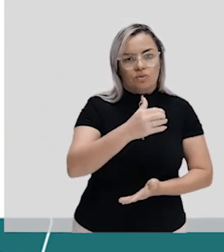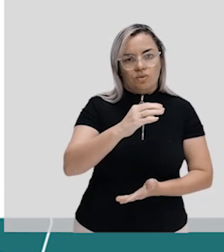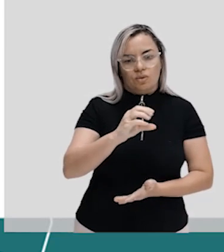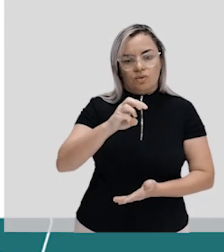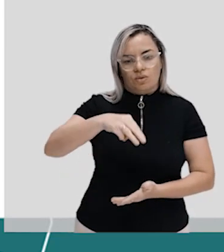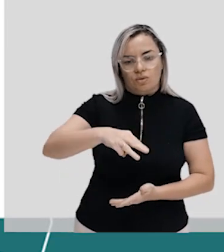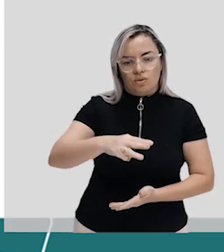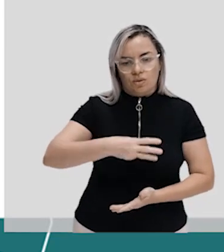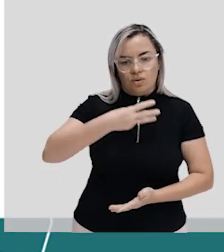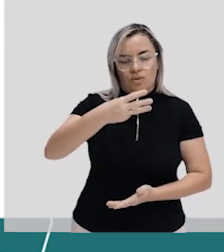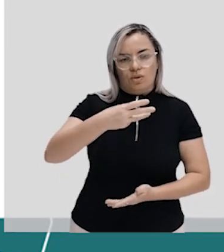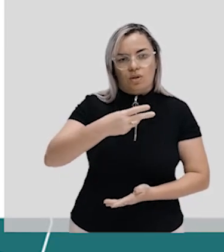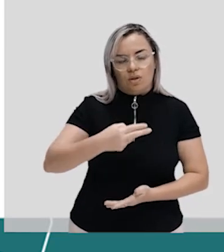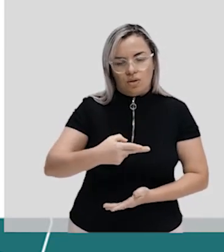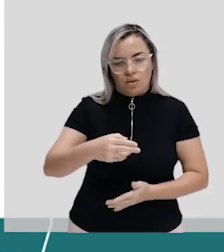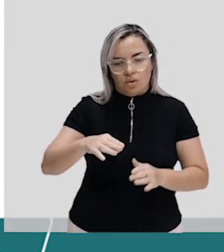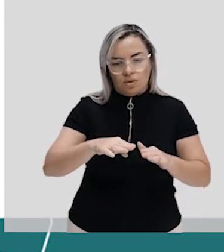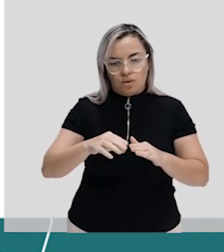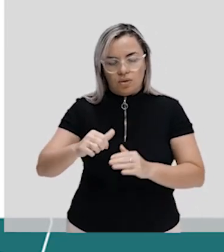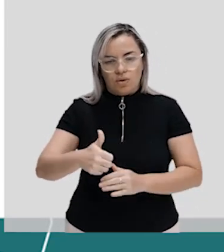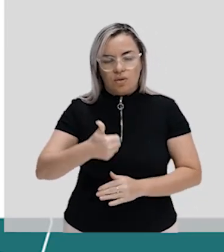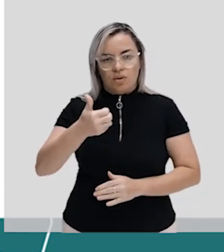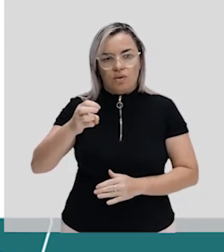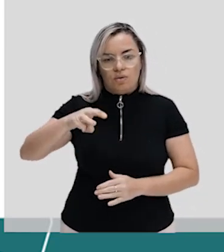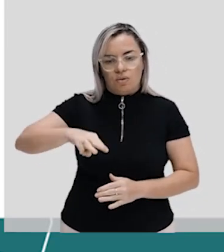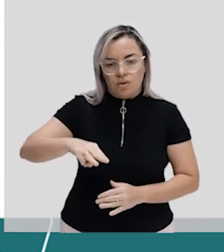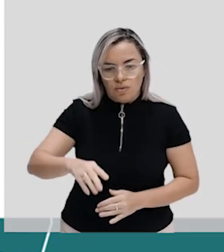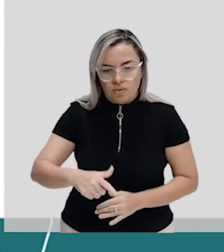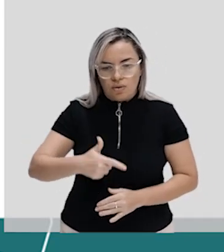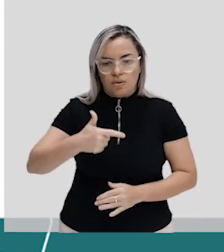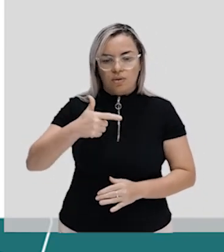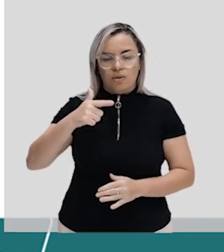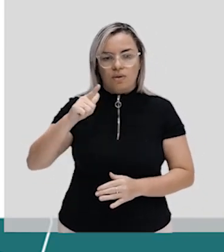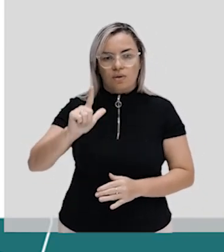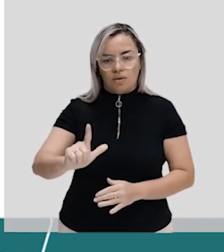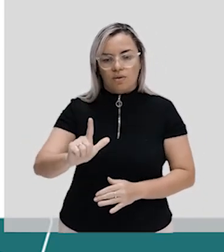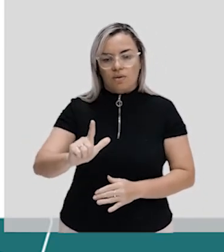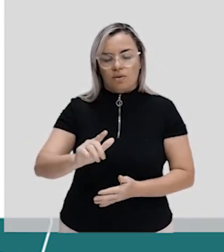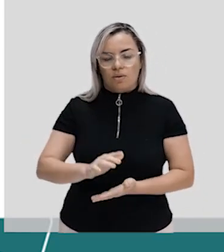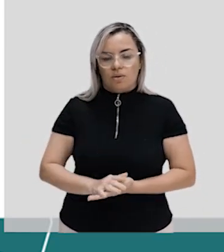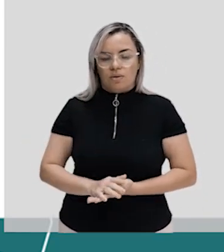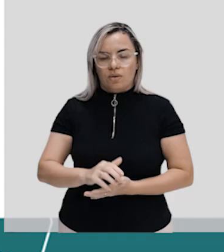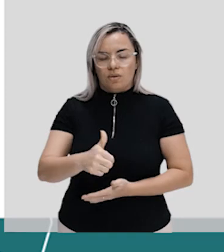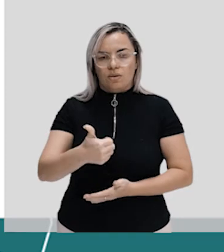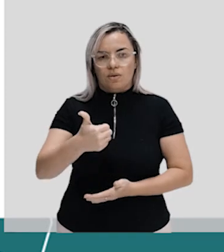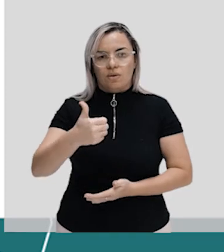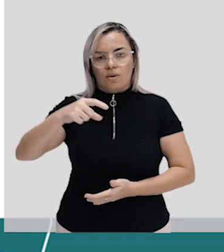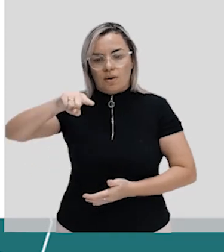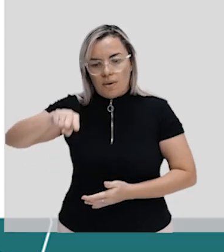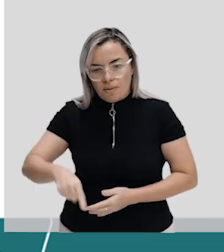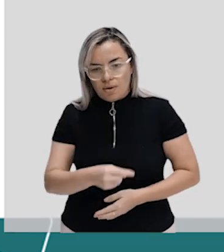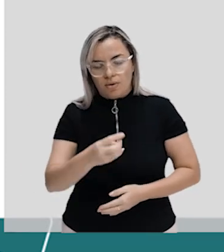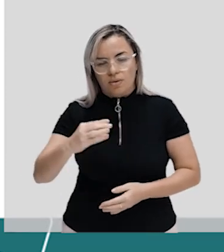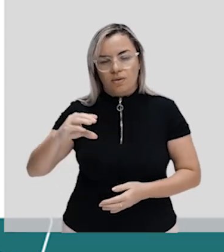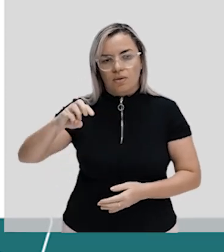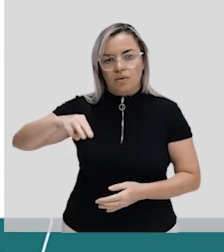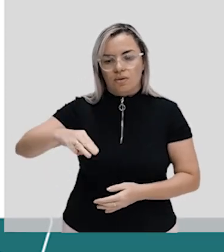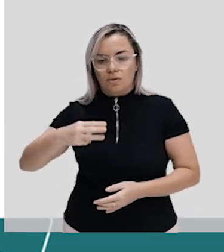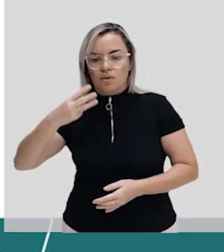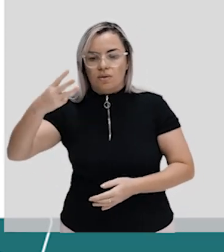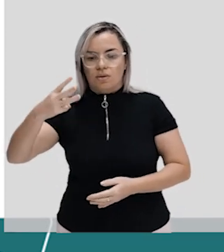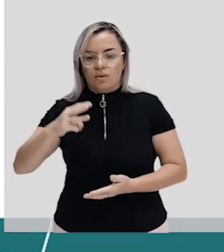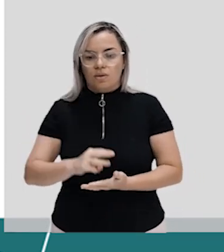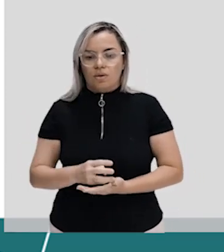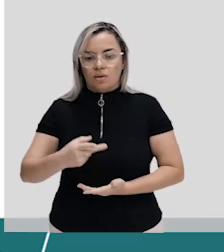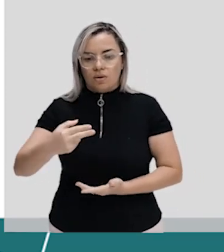cúbico é equivalente a 1 ml, certo? 1.000 centímetros cúbicos vai